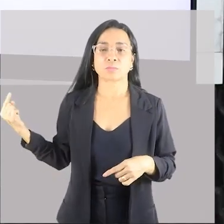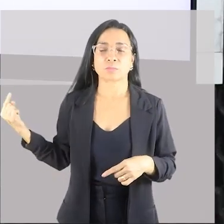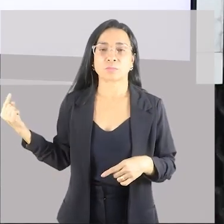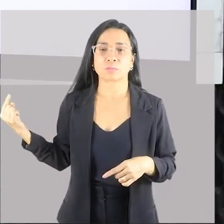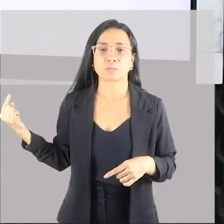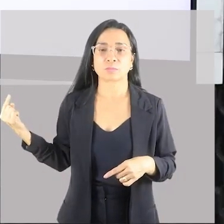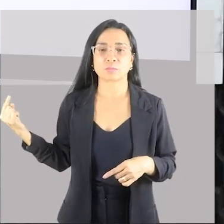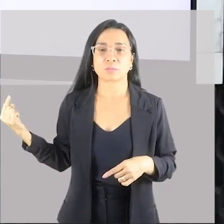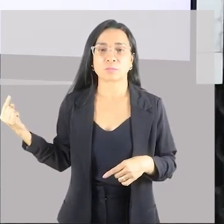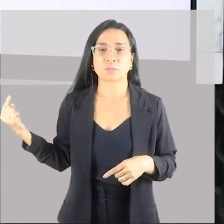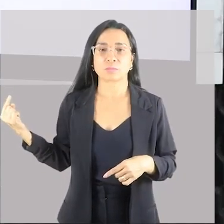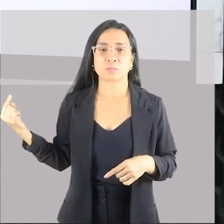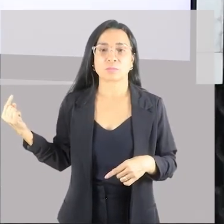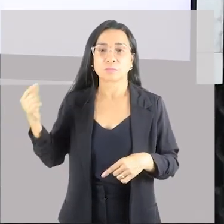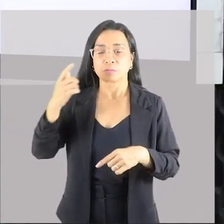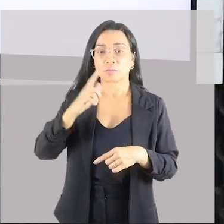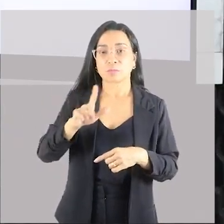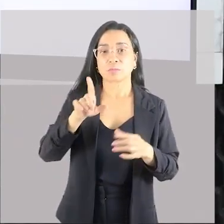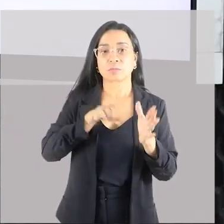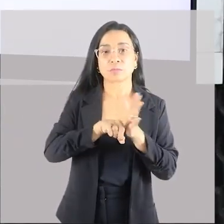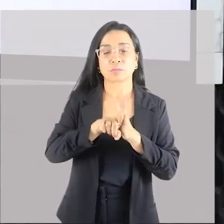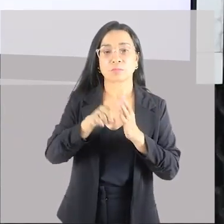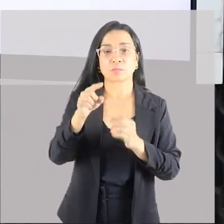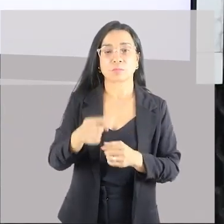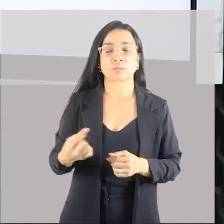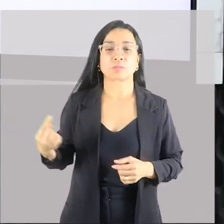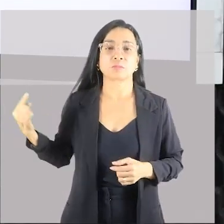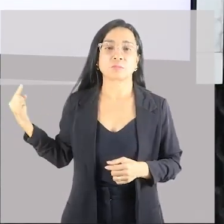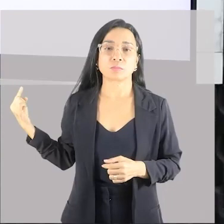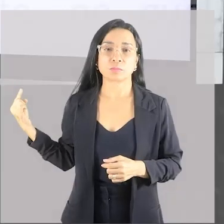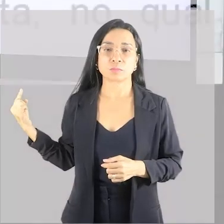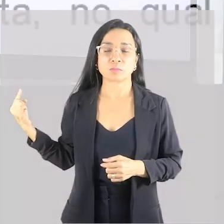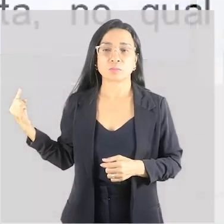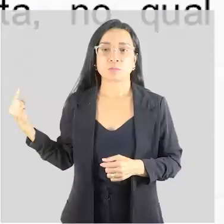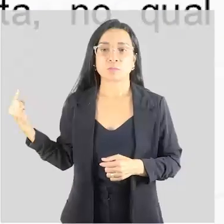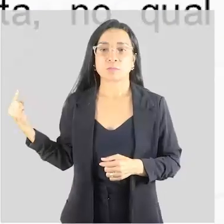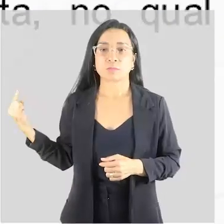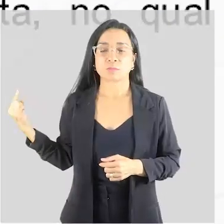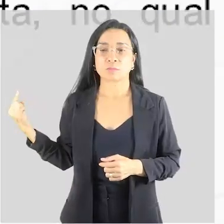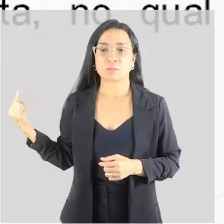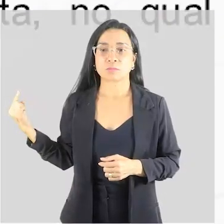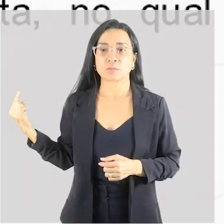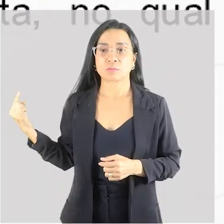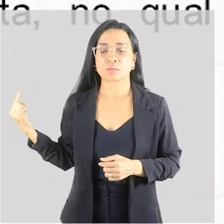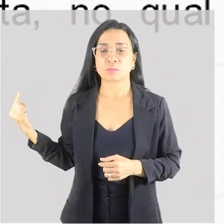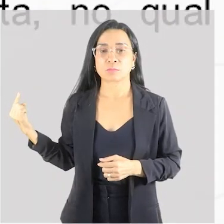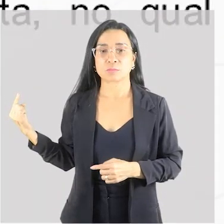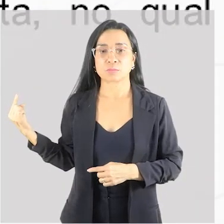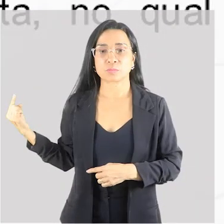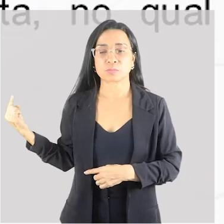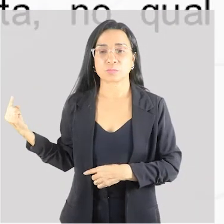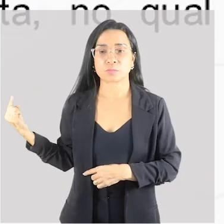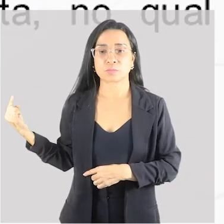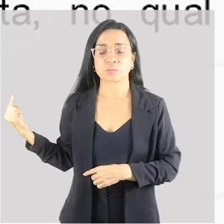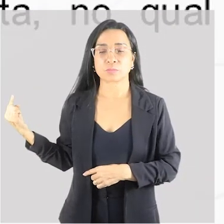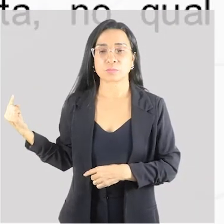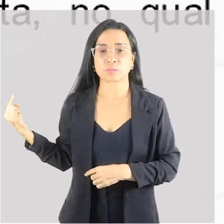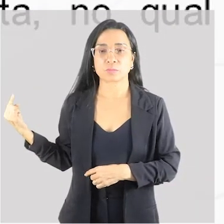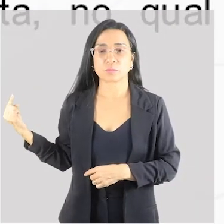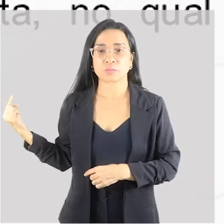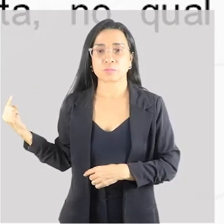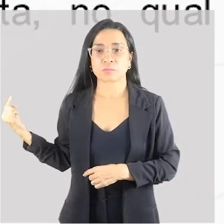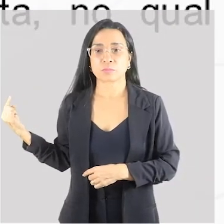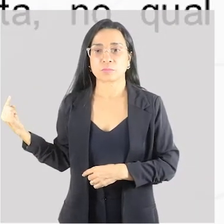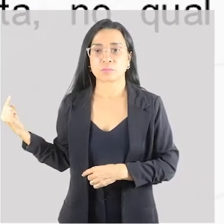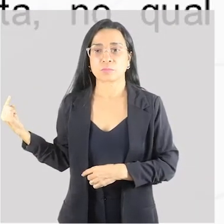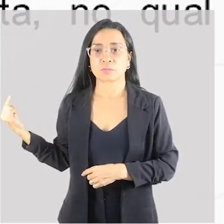Vamos lá? Mais uma, cá está. Os deputados do povo não são nem podem ser seus representantes,